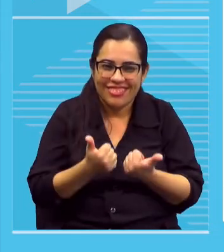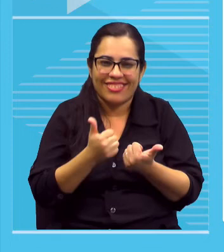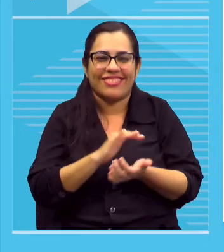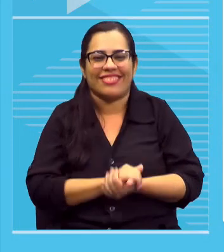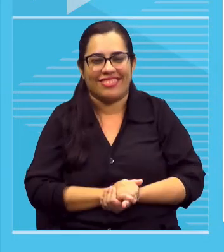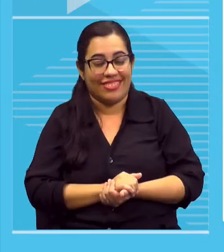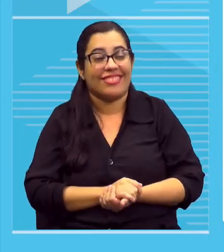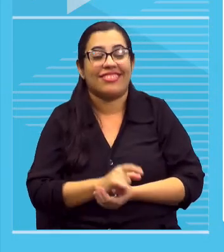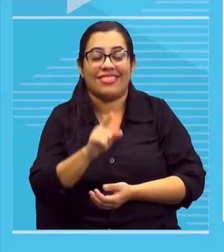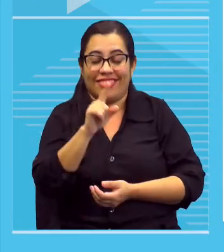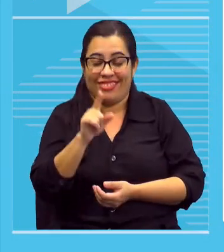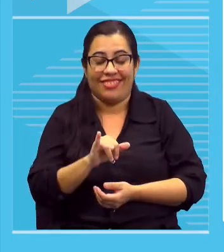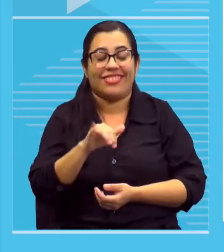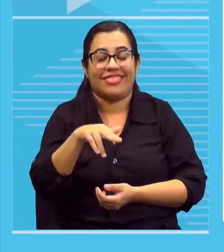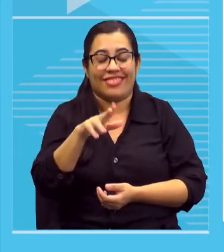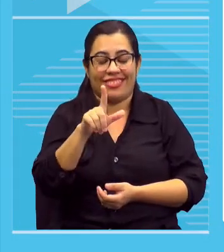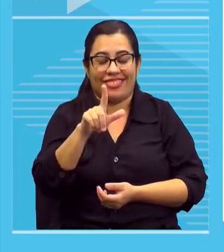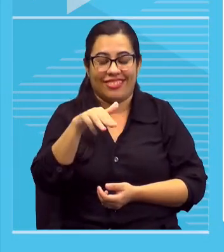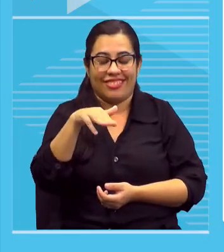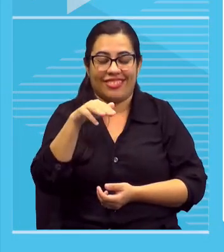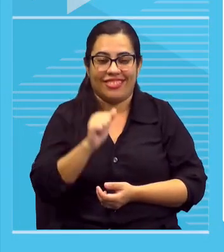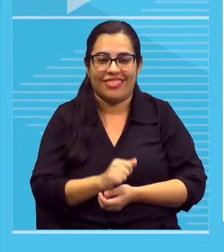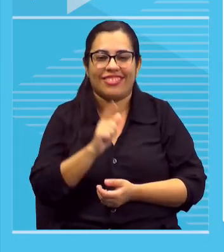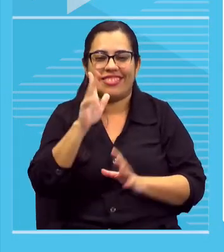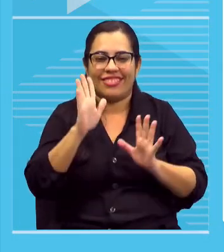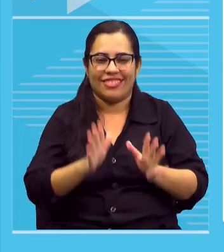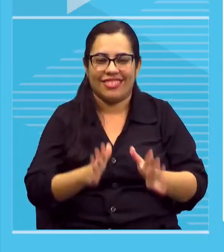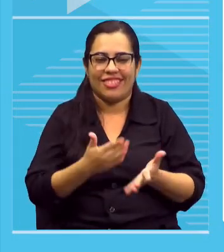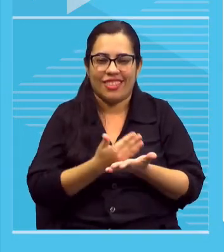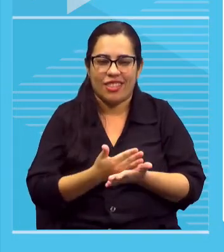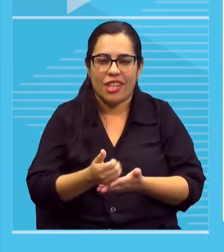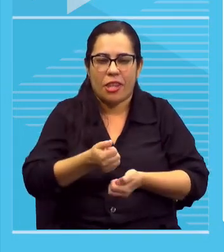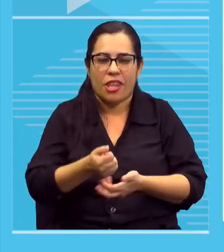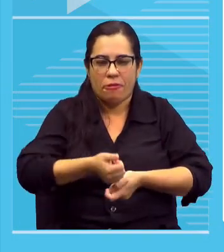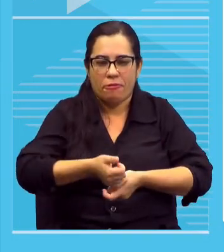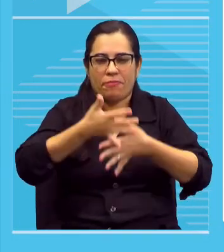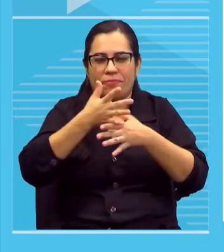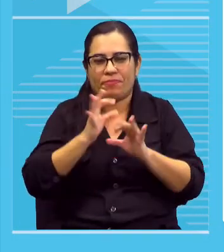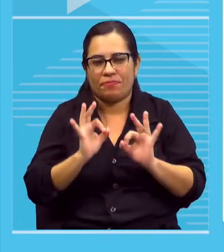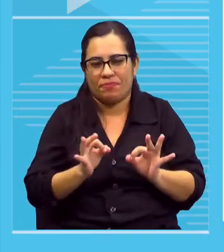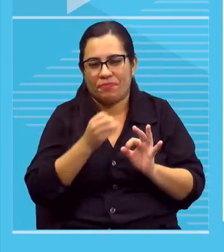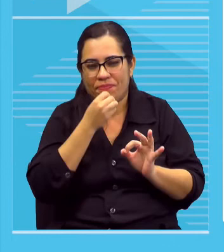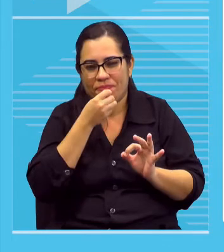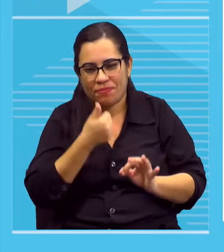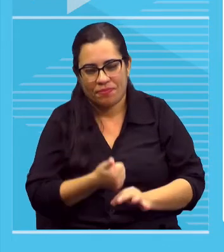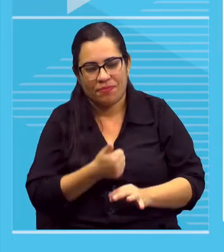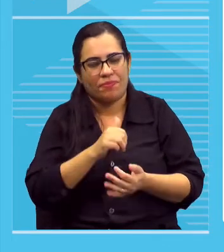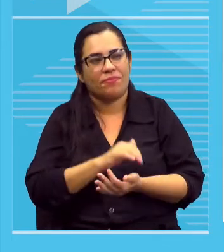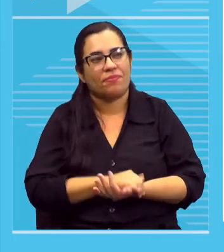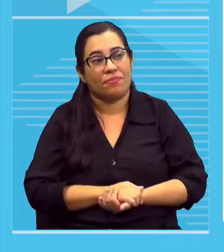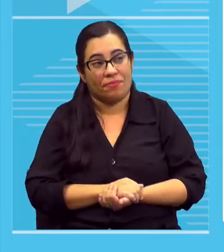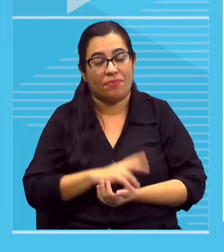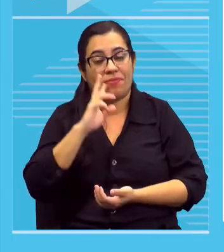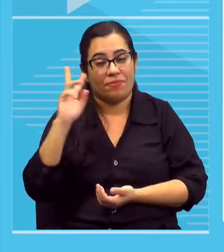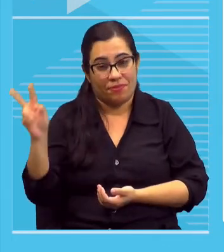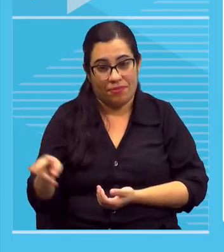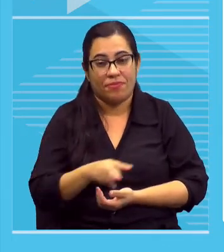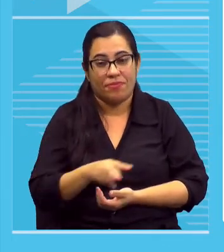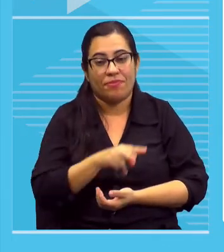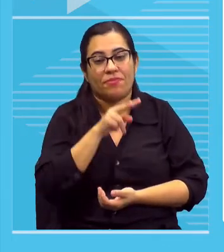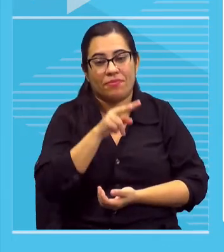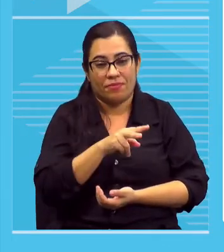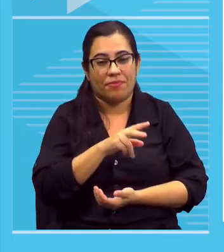dizer vontade de estar participando com a gente aqui viu Mas fala aí Bom vamos lá ó E